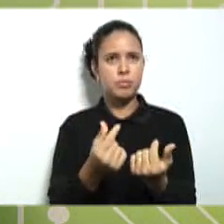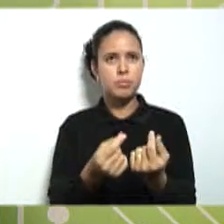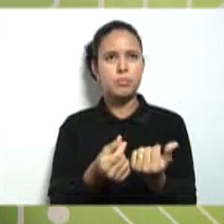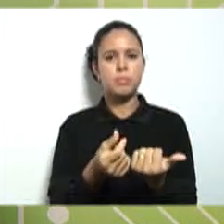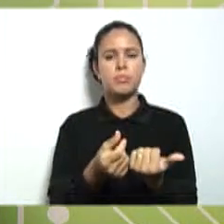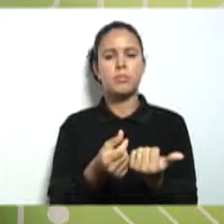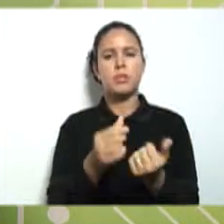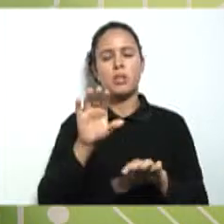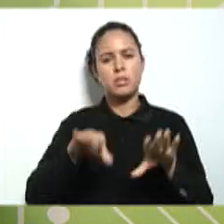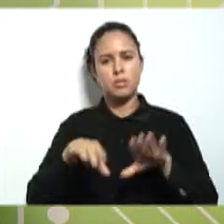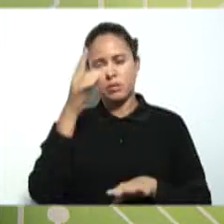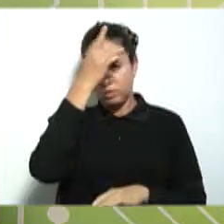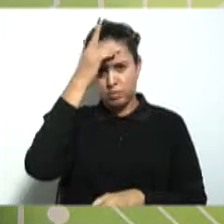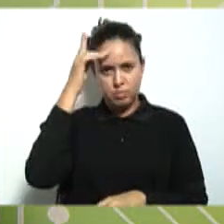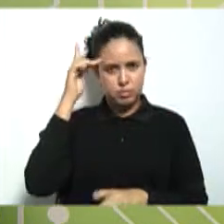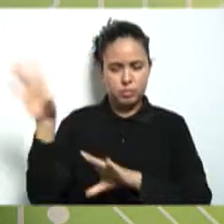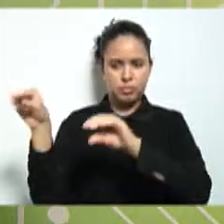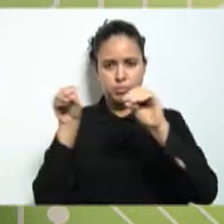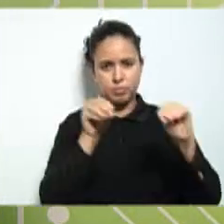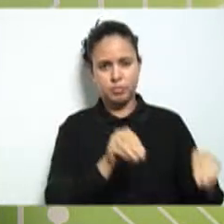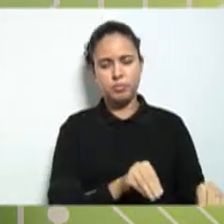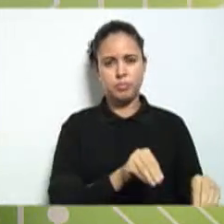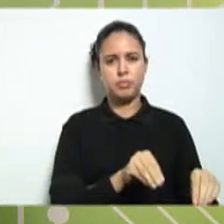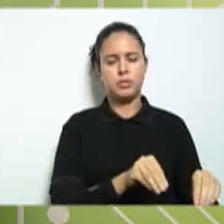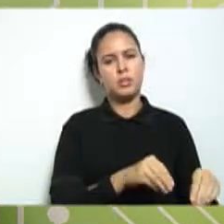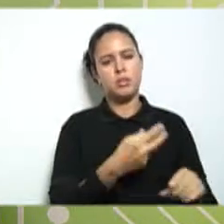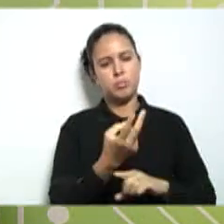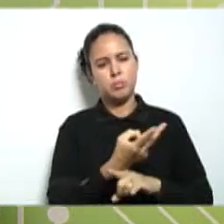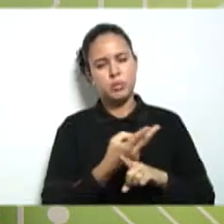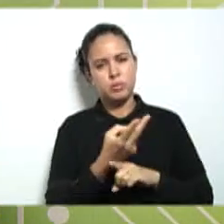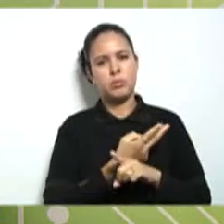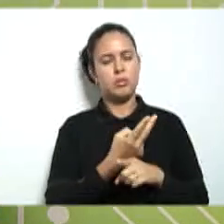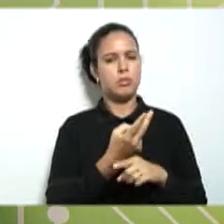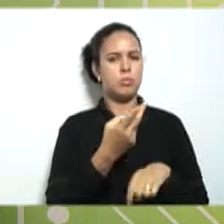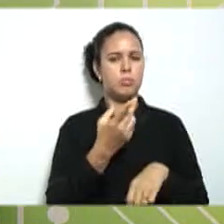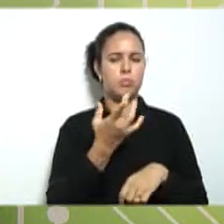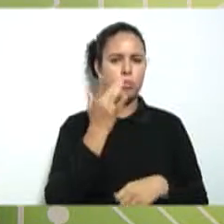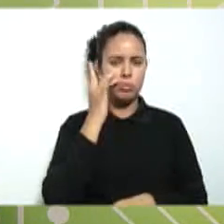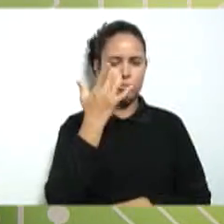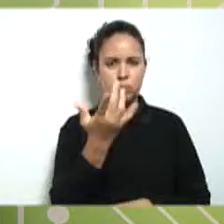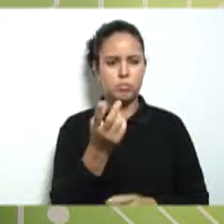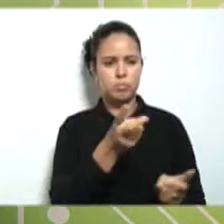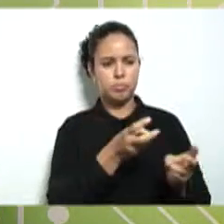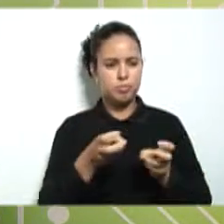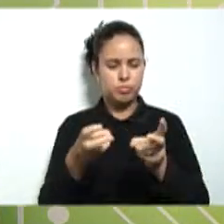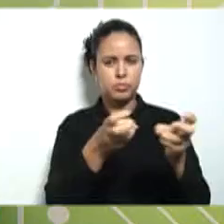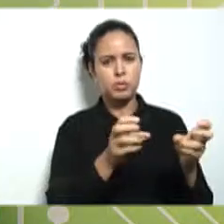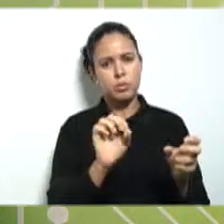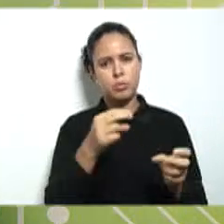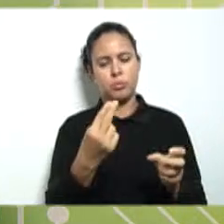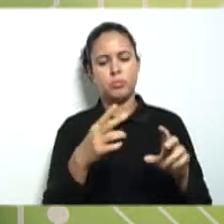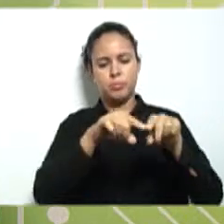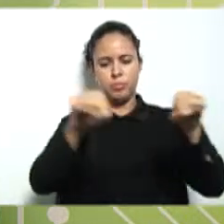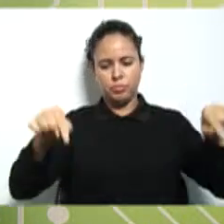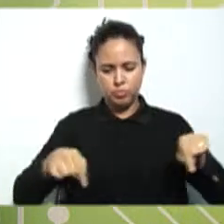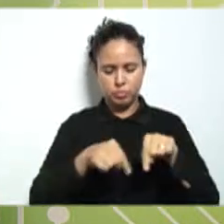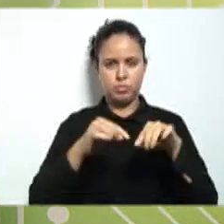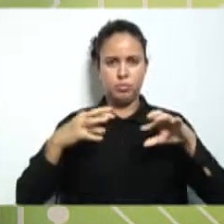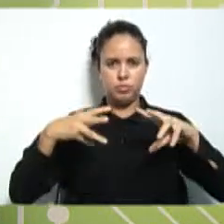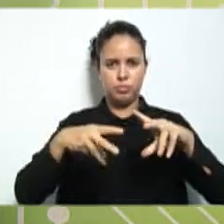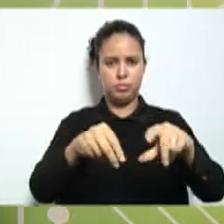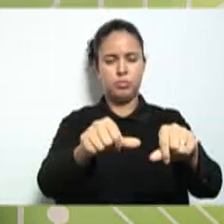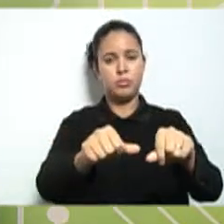Muitas vezes as pessoas que migraram para cá vieram ou pela questão do garimpo ou pela questão da oportunidade de terra. É um pouco